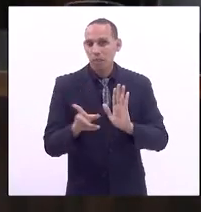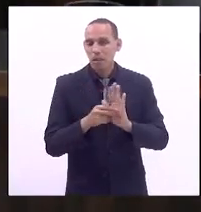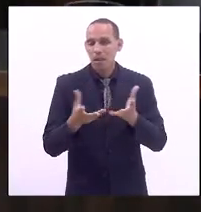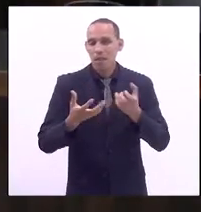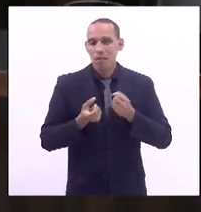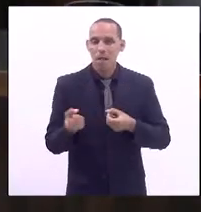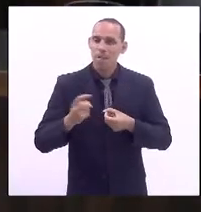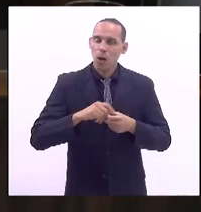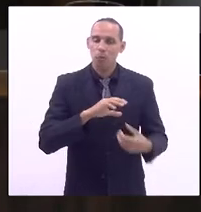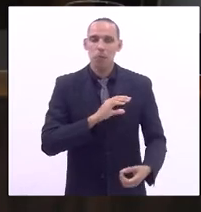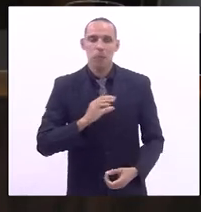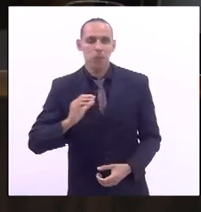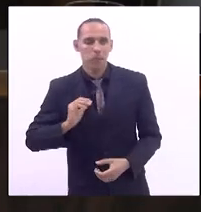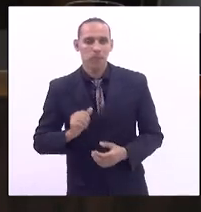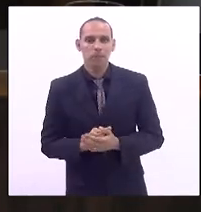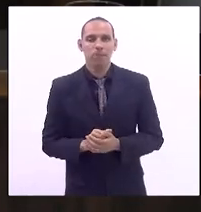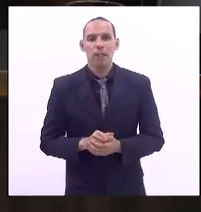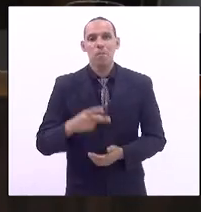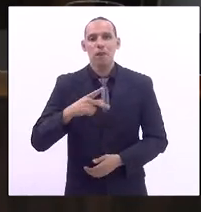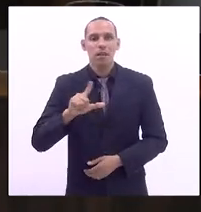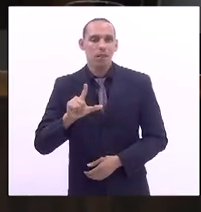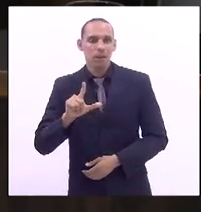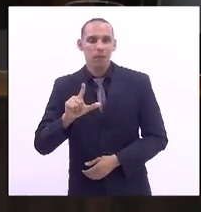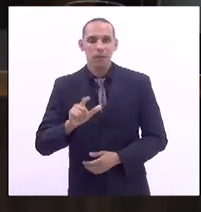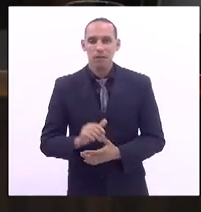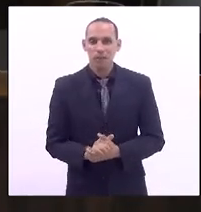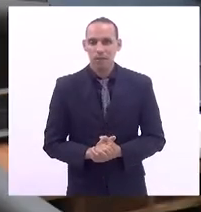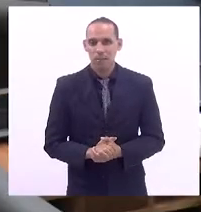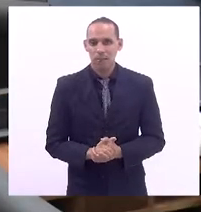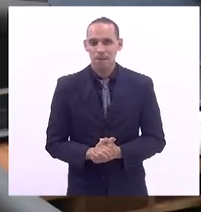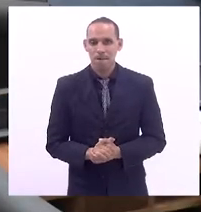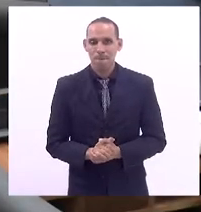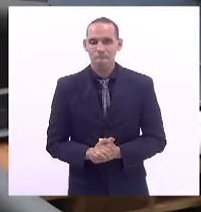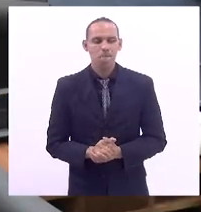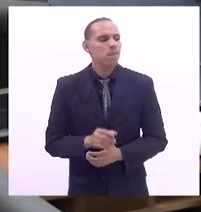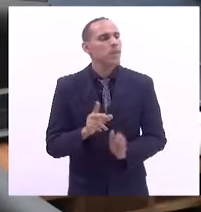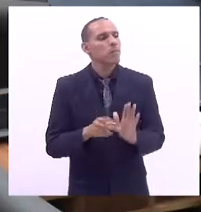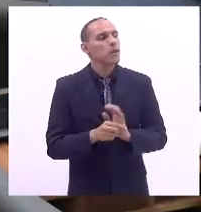emendas e retorna as comissões projeto de lei de